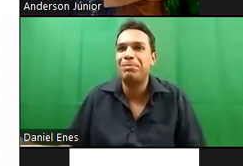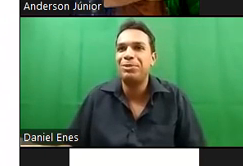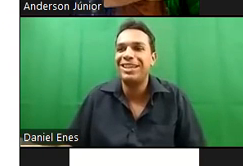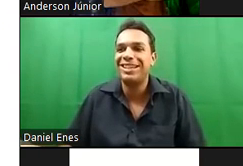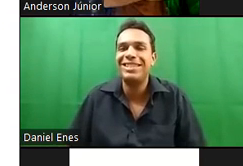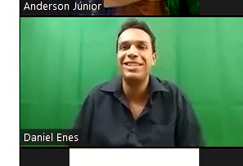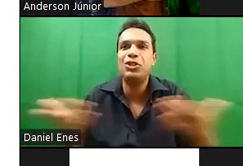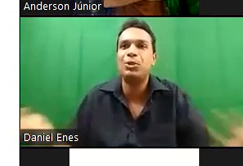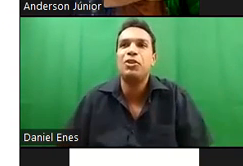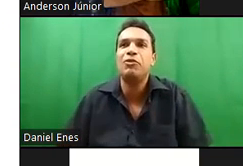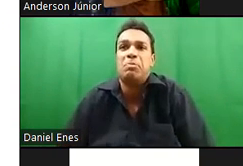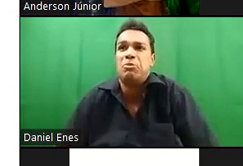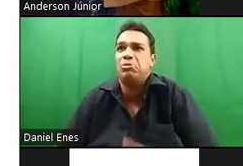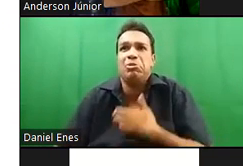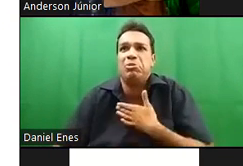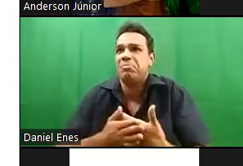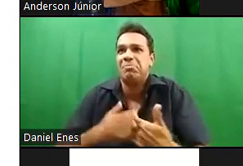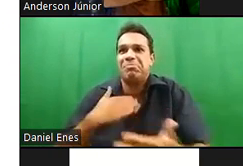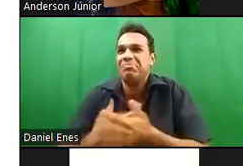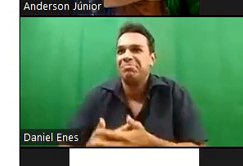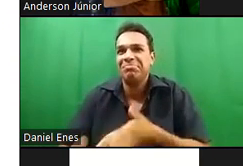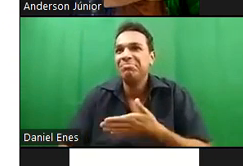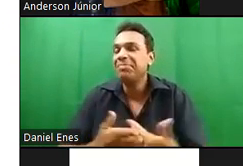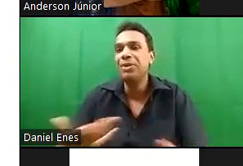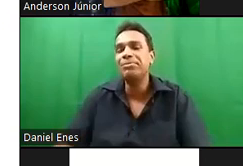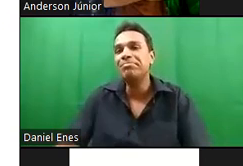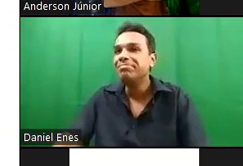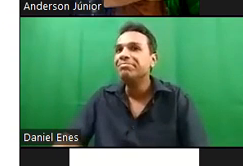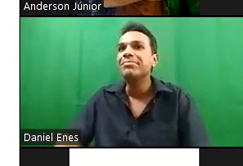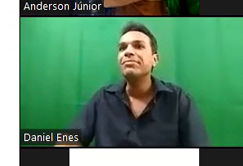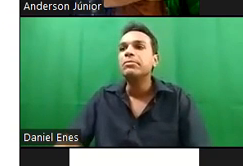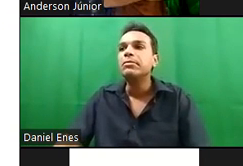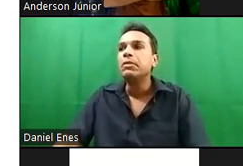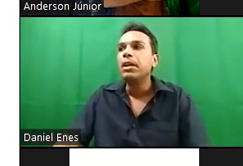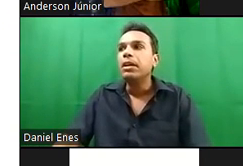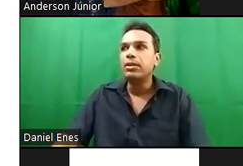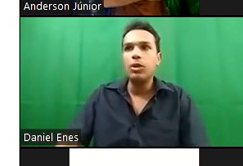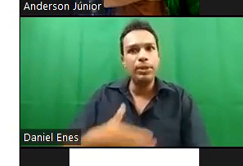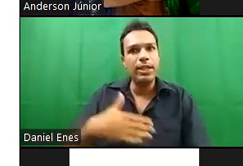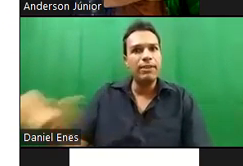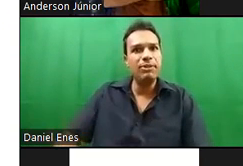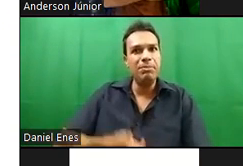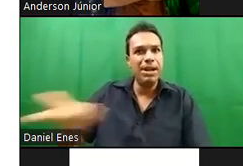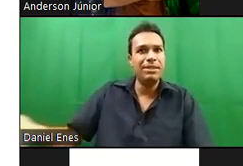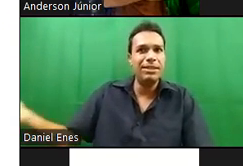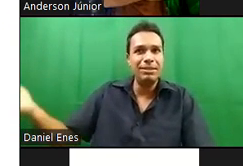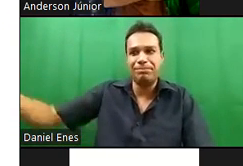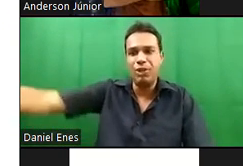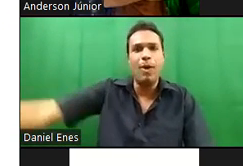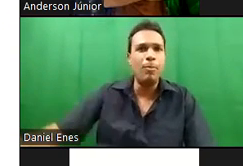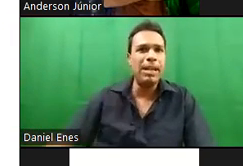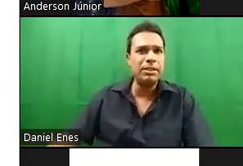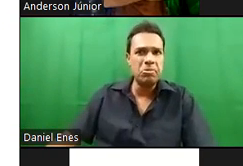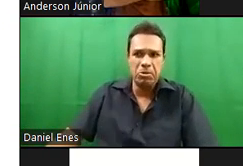fonética, porque que sentido o som faz para o surdo? Nenhum. Então, poderia afirmar